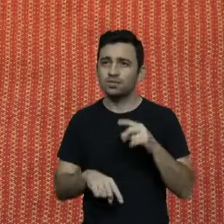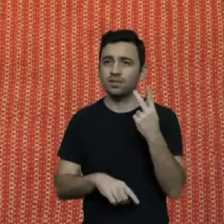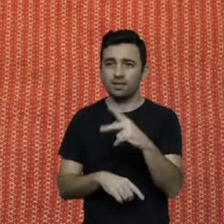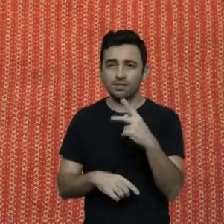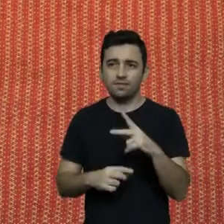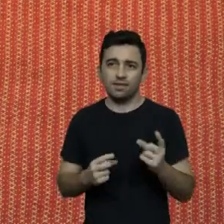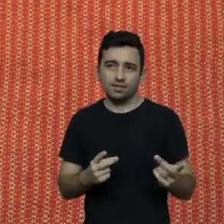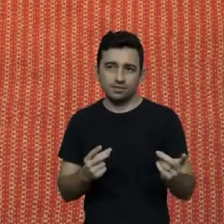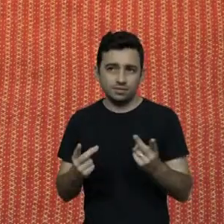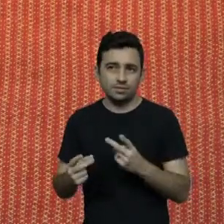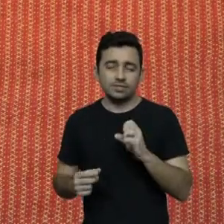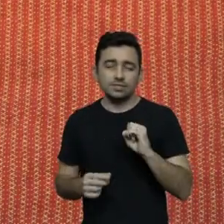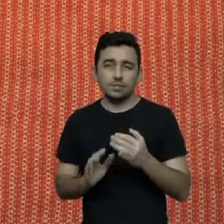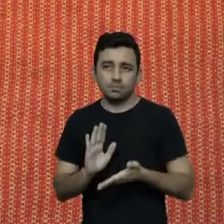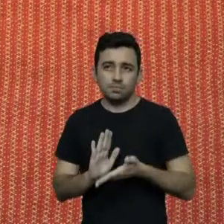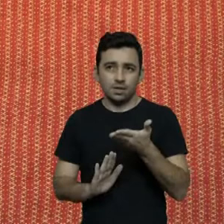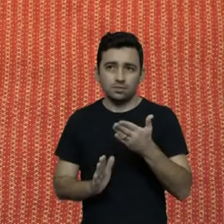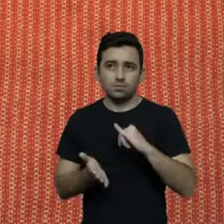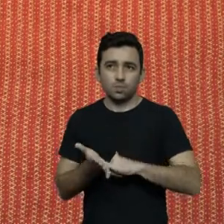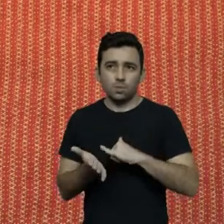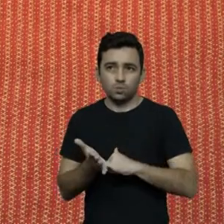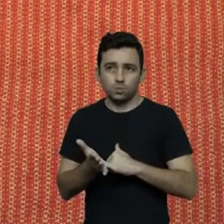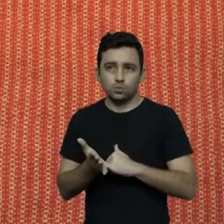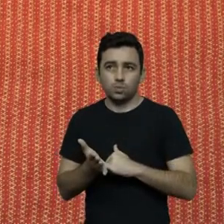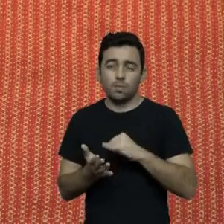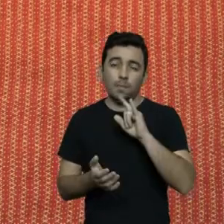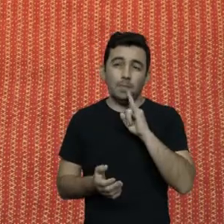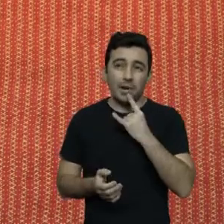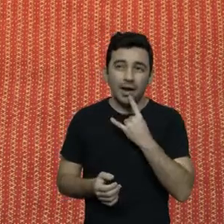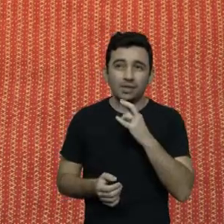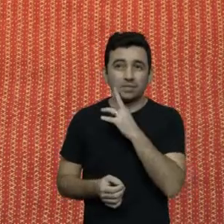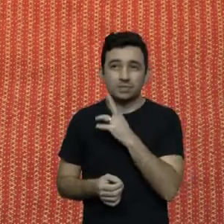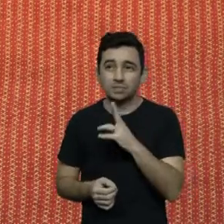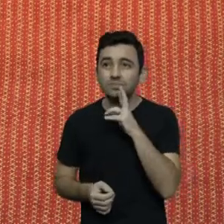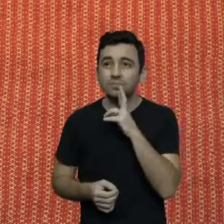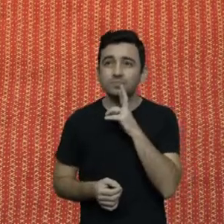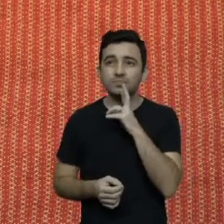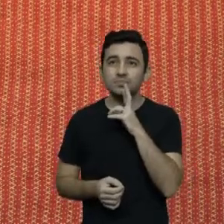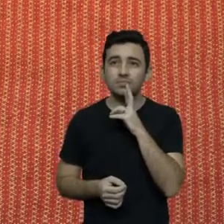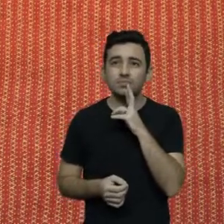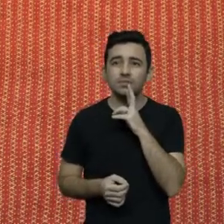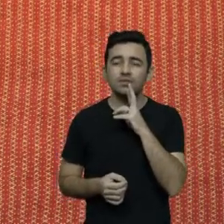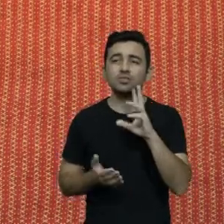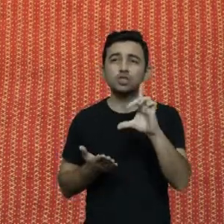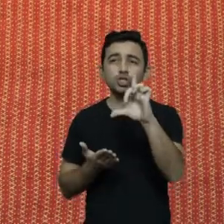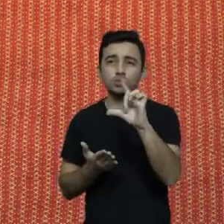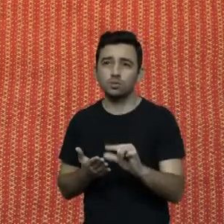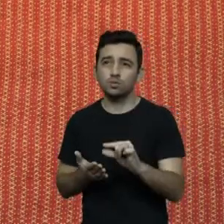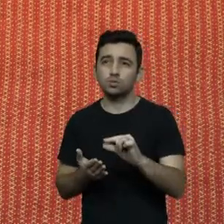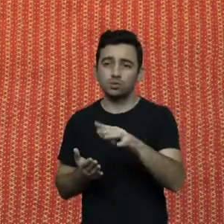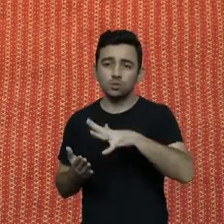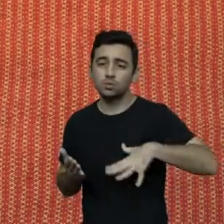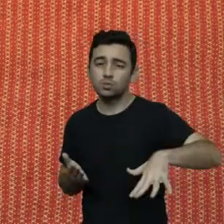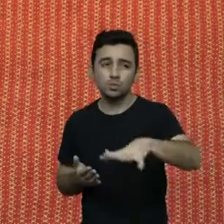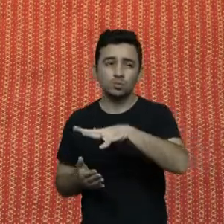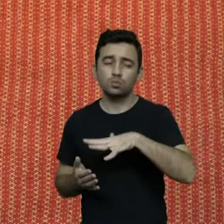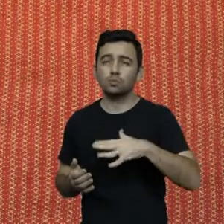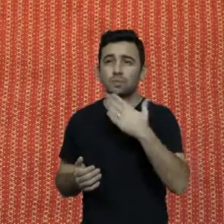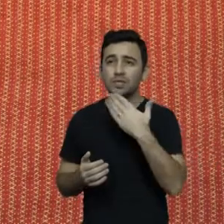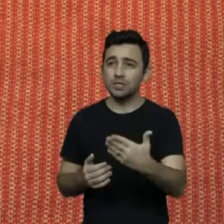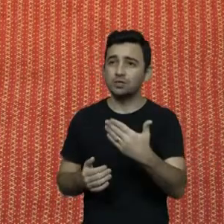não aumentasse nos o tributo nem esse imposto vendido para bares restaurantes iríamos diminui a demanda o bares restaurantes